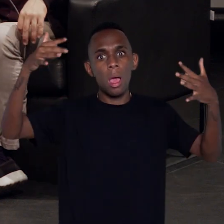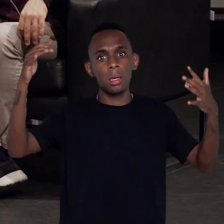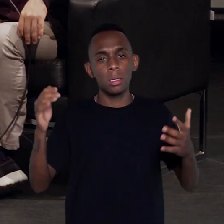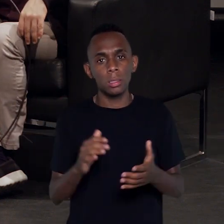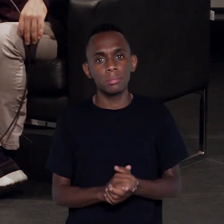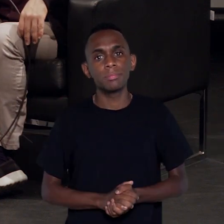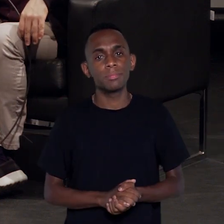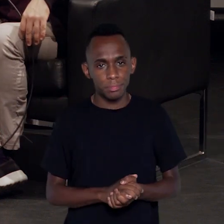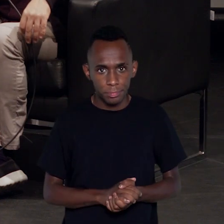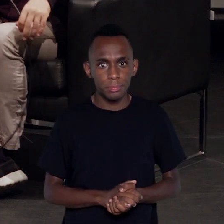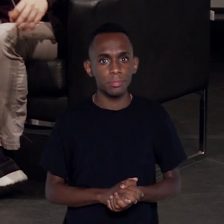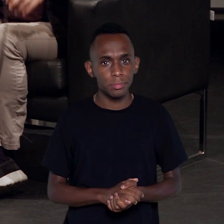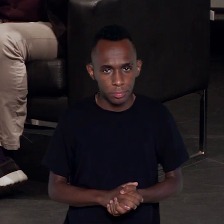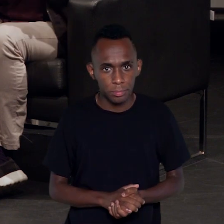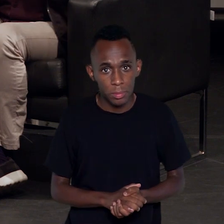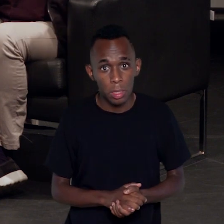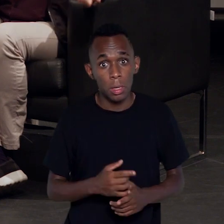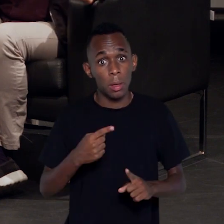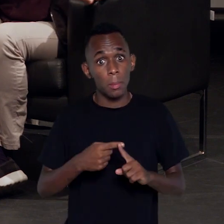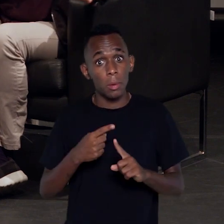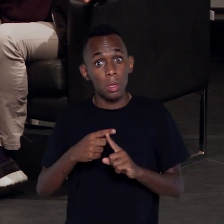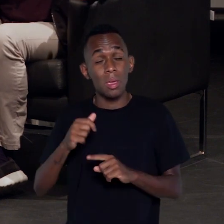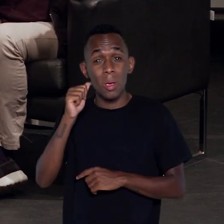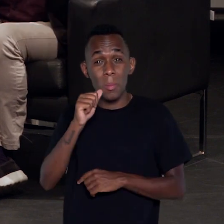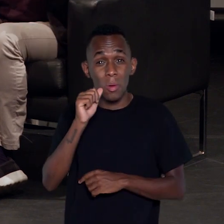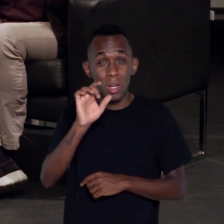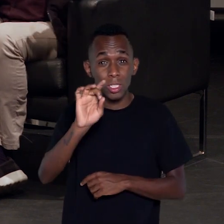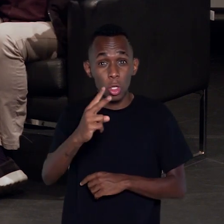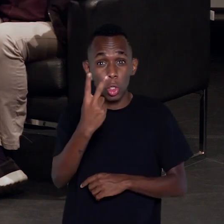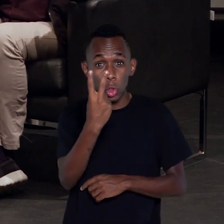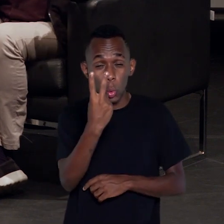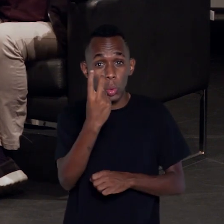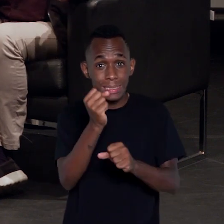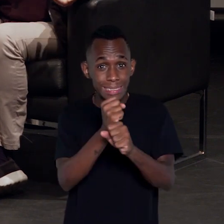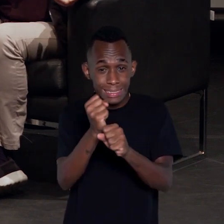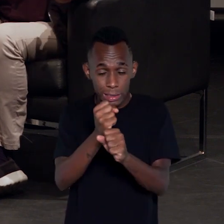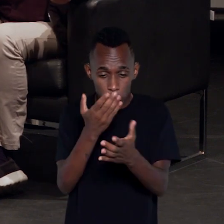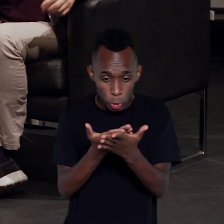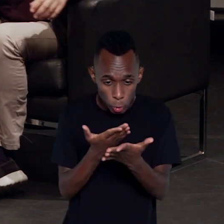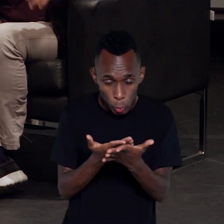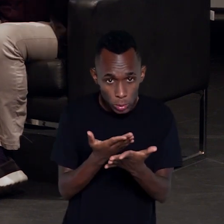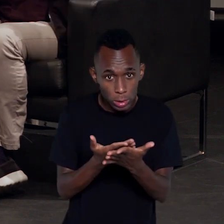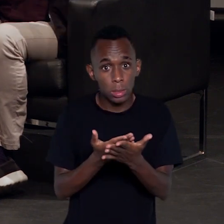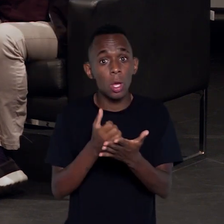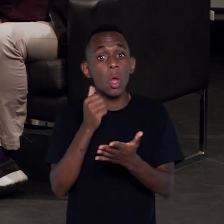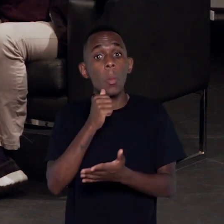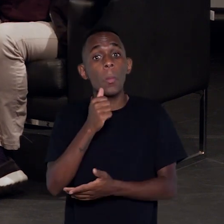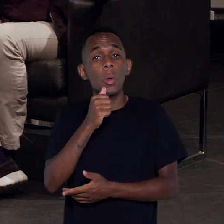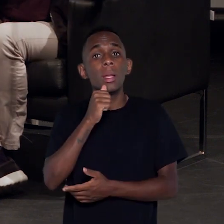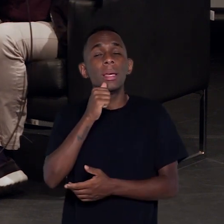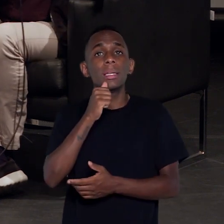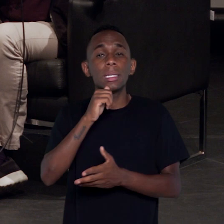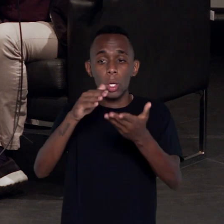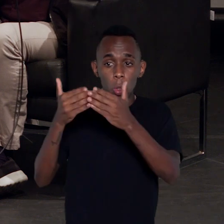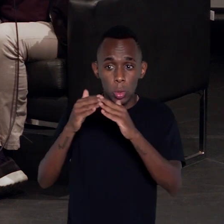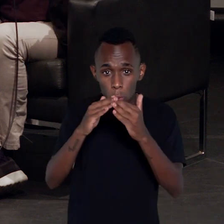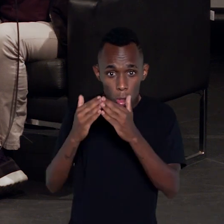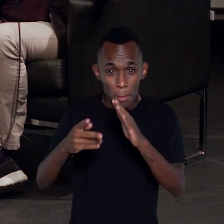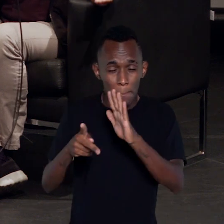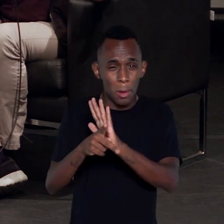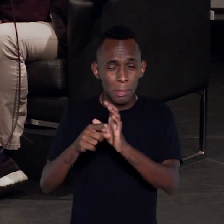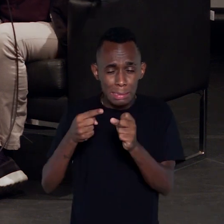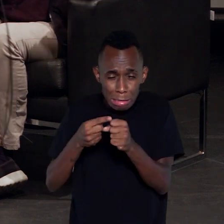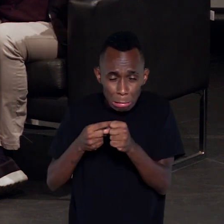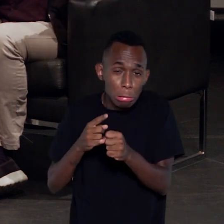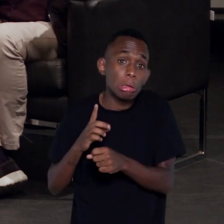um milagre porque uma mulher que só teve 2 anos de escolarização, uma mulher que saiu de uma comunidade no